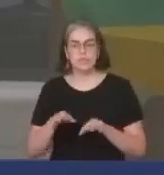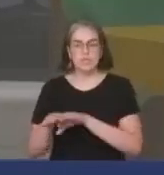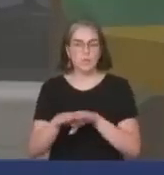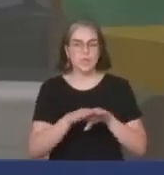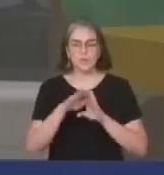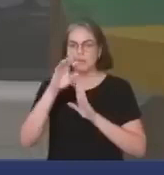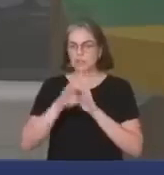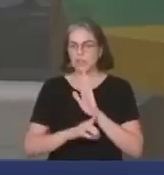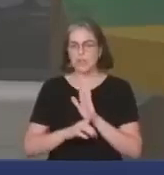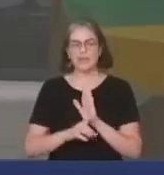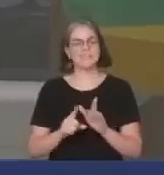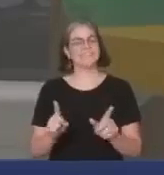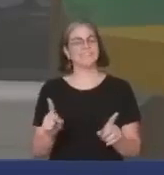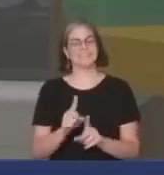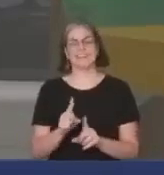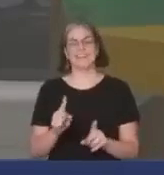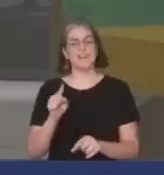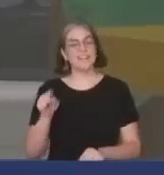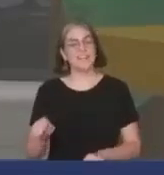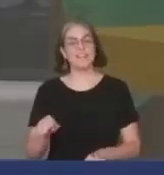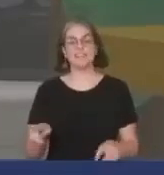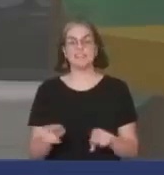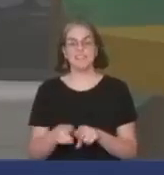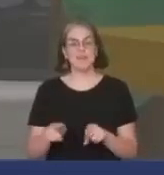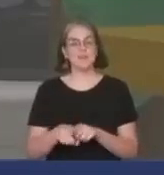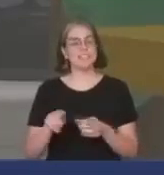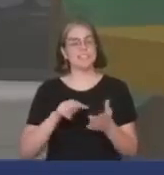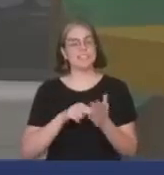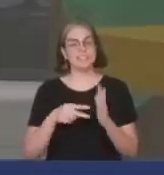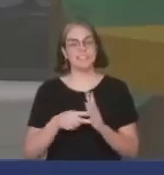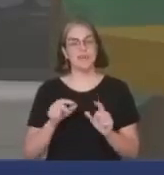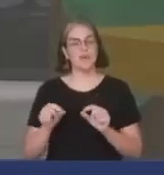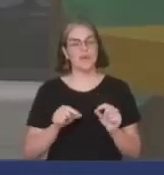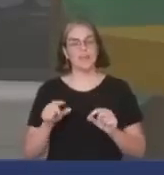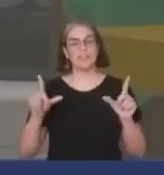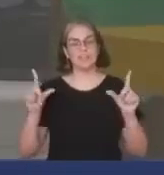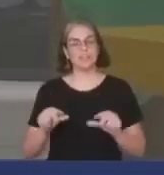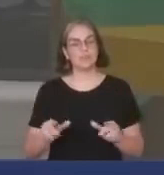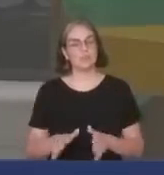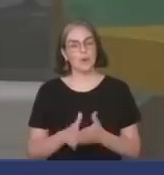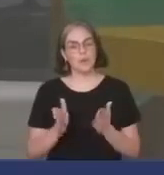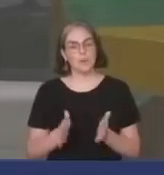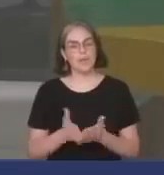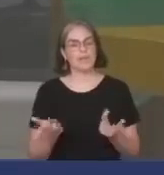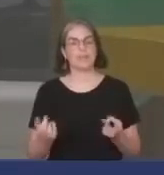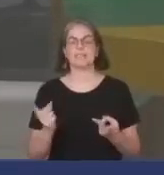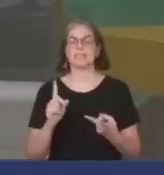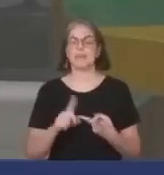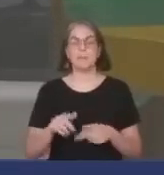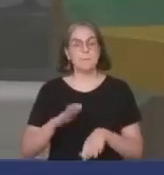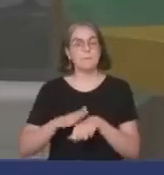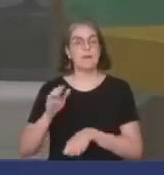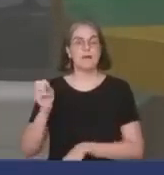igualdade. Isso significa redução da pobreza. Isso significa geração de mais emprego. É